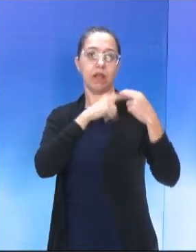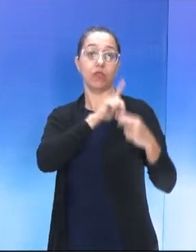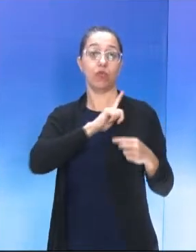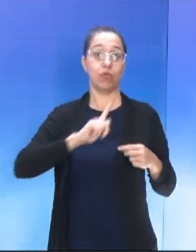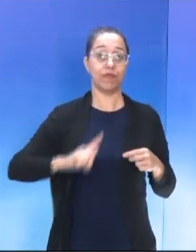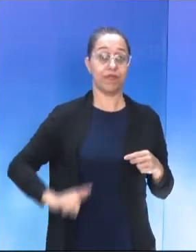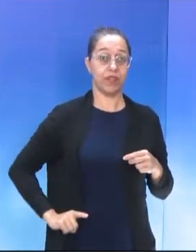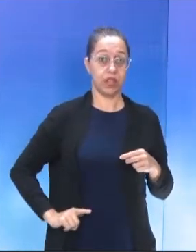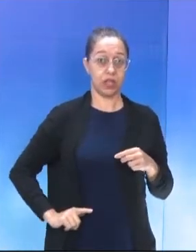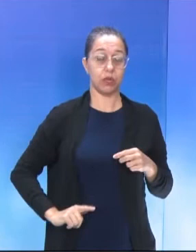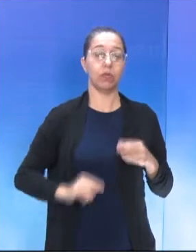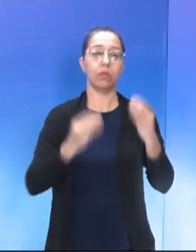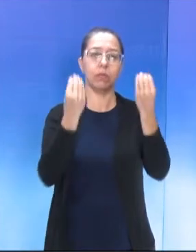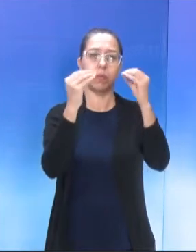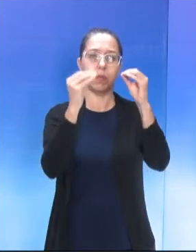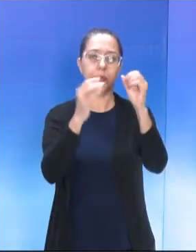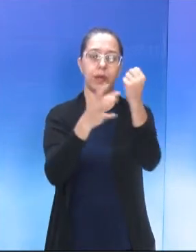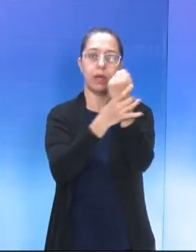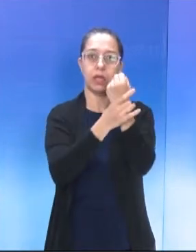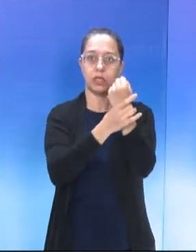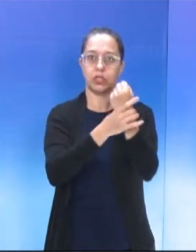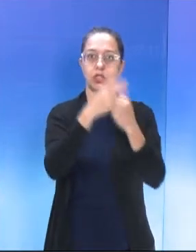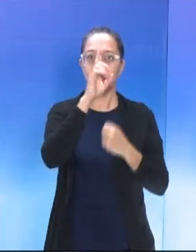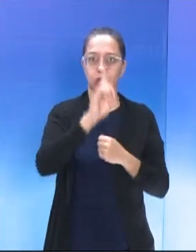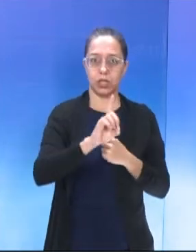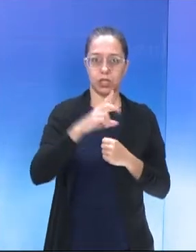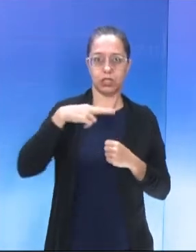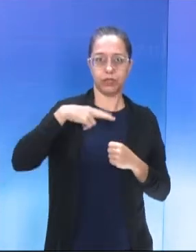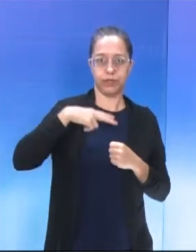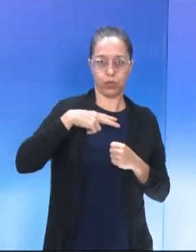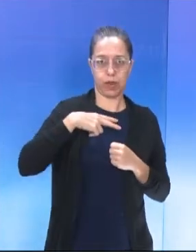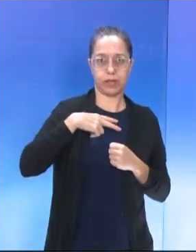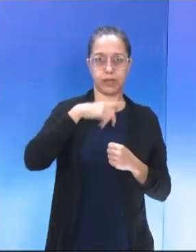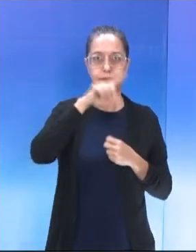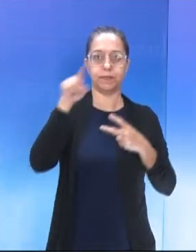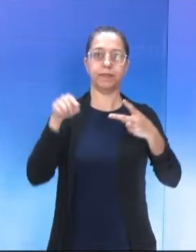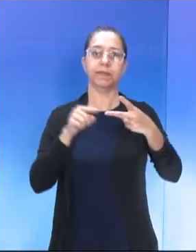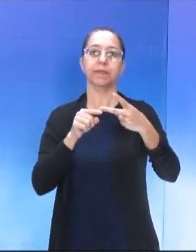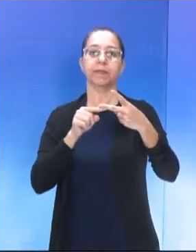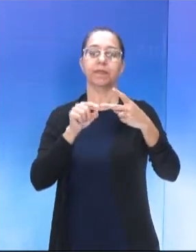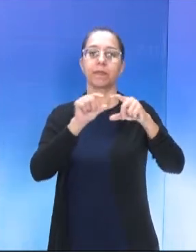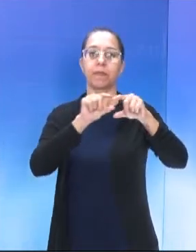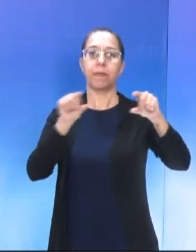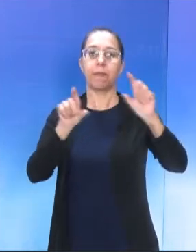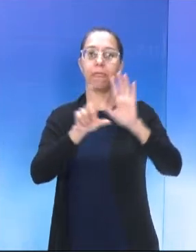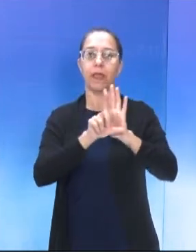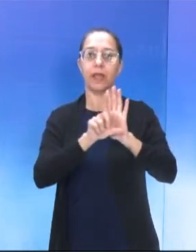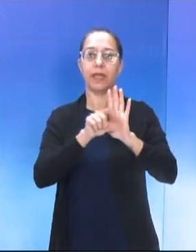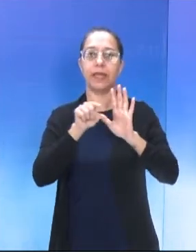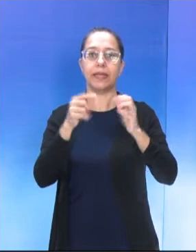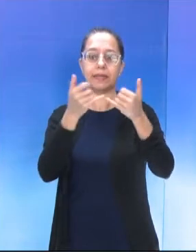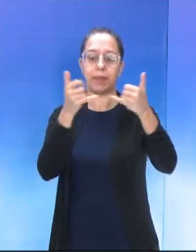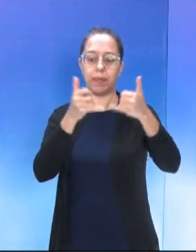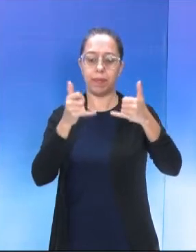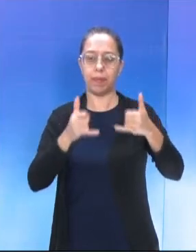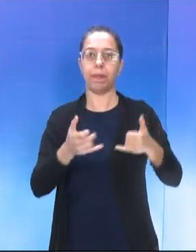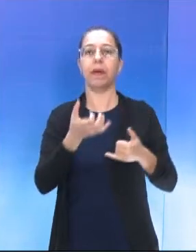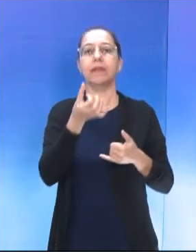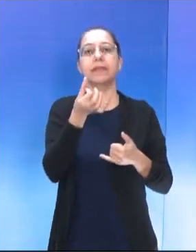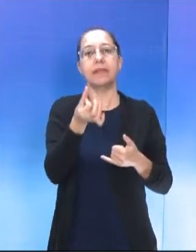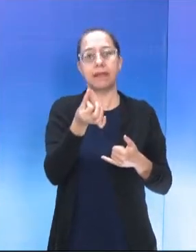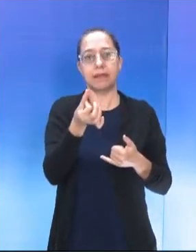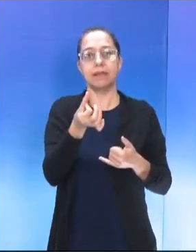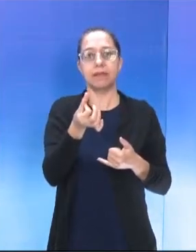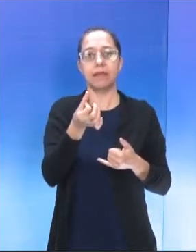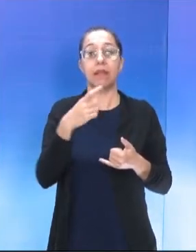governo para garantir direitos individuais. Quando você for escrever sobre lei, escreve 6 linhas sobre